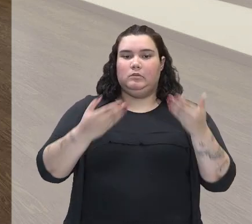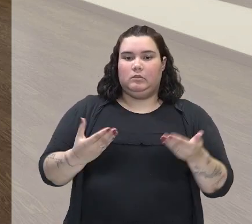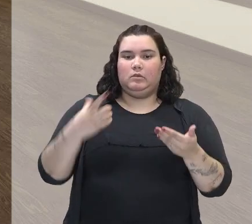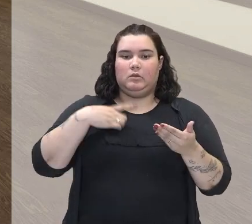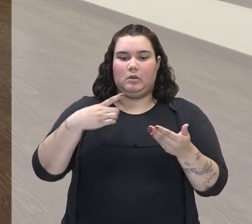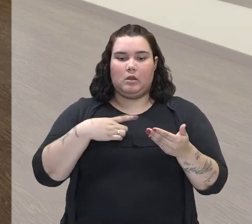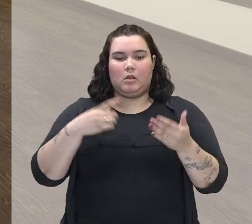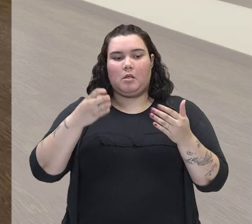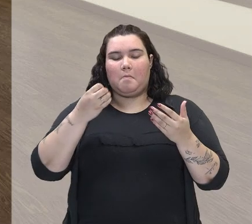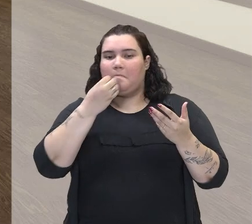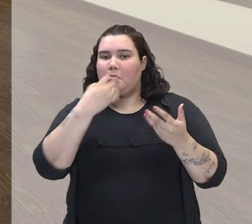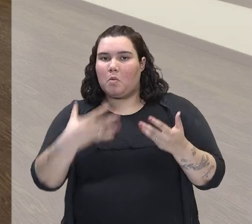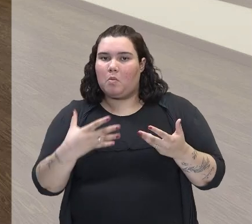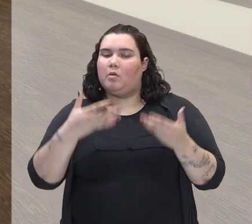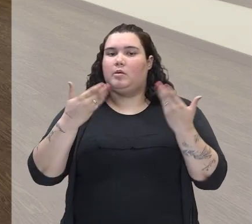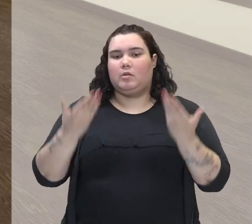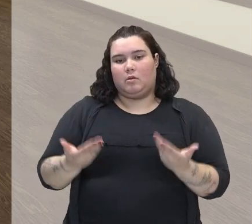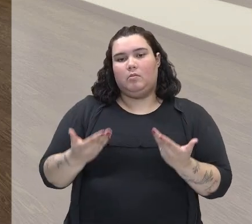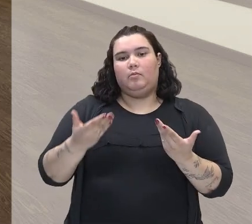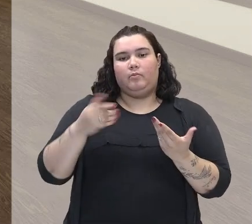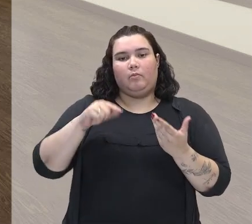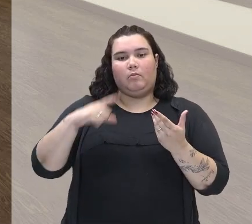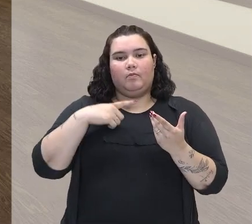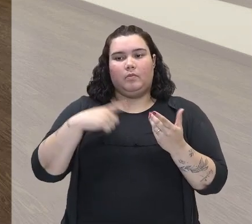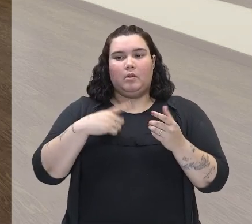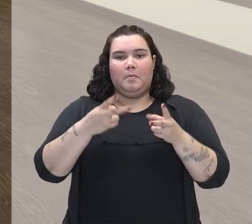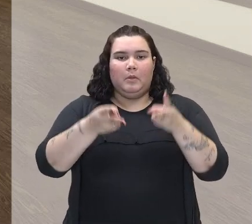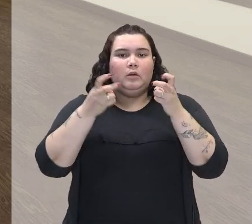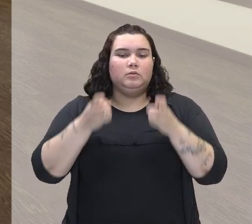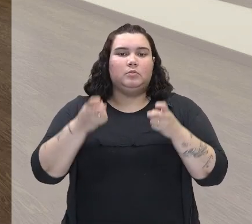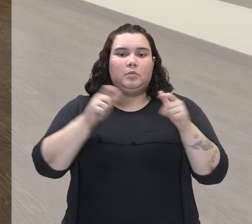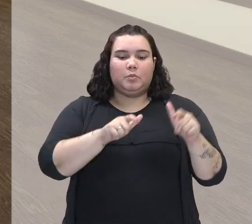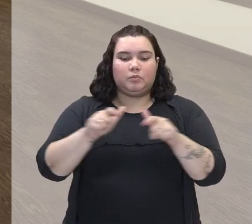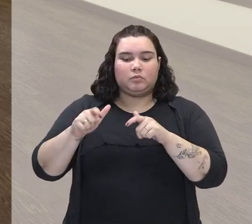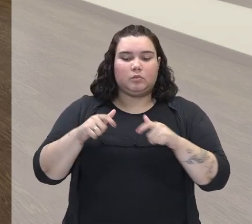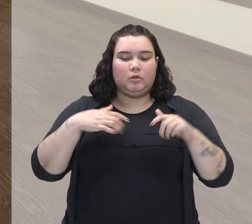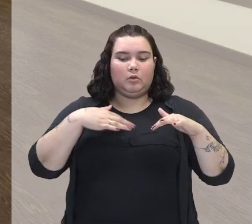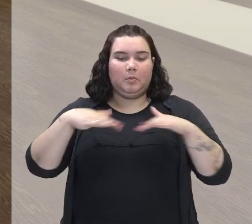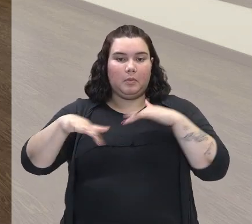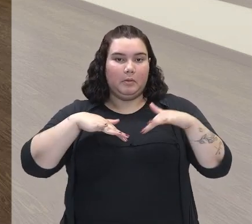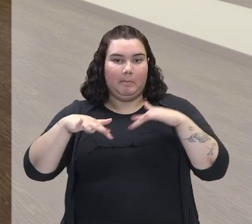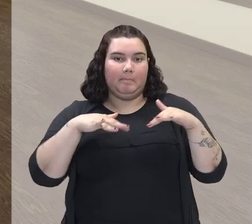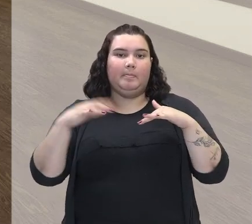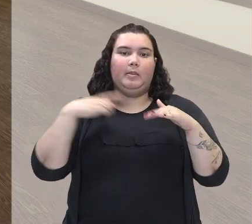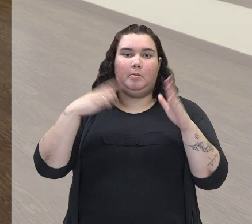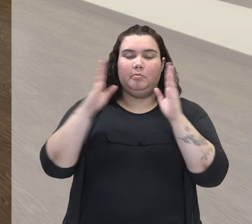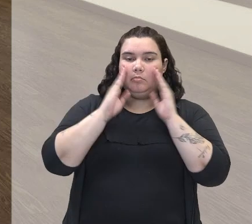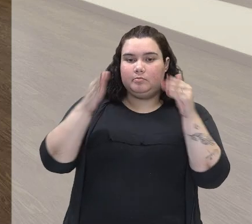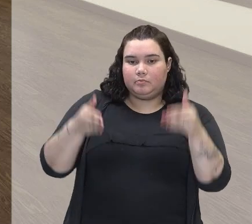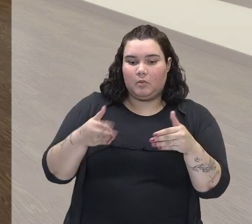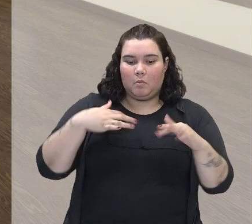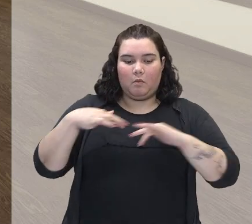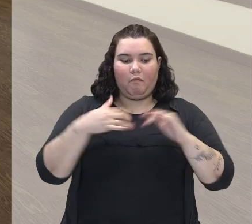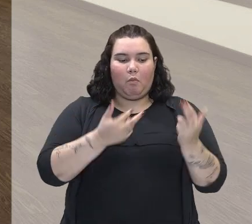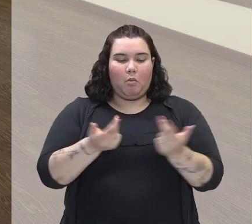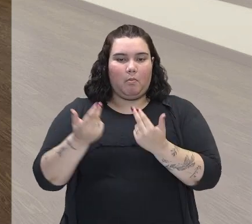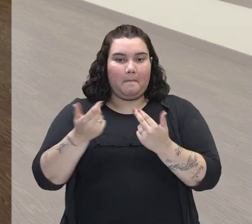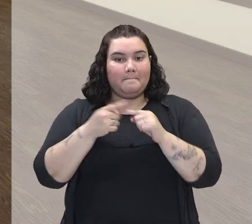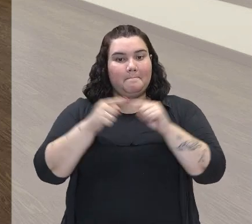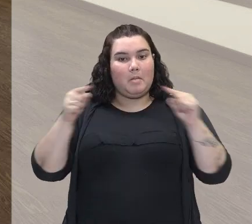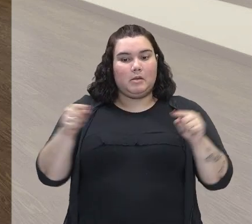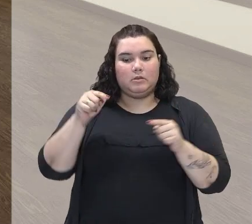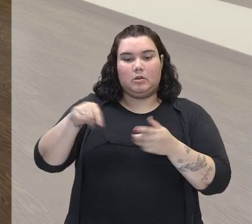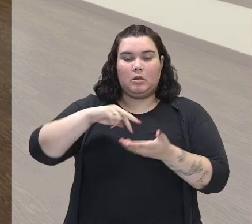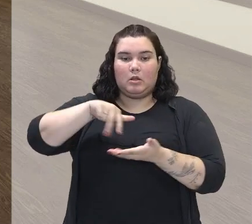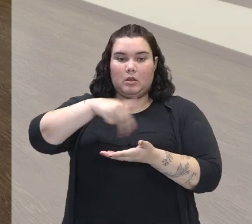bem determinada, então a gente olha para lugares específicos, a movimentação ela é a mesma e o bailarino moderno ele já começa